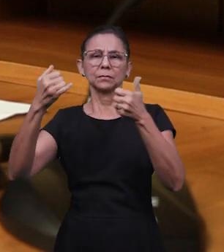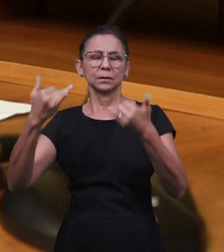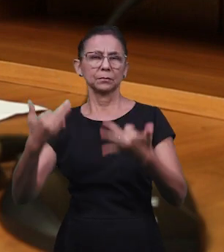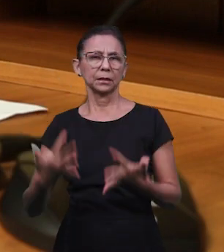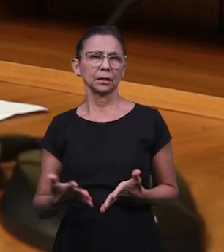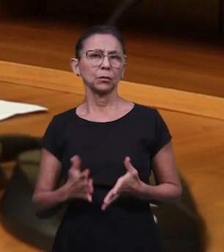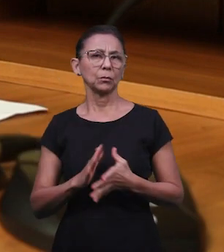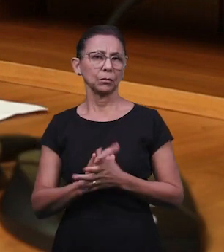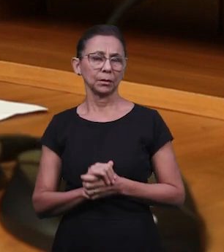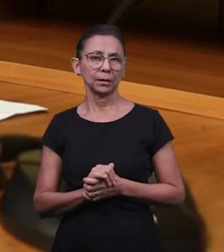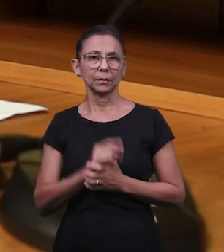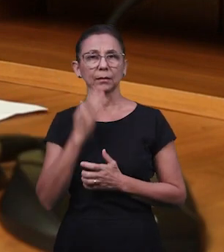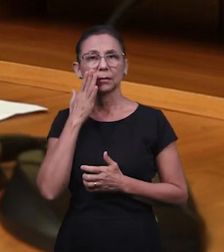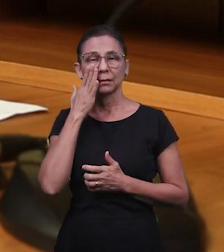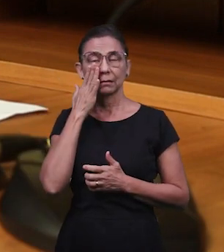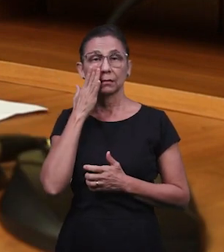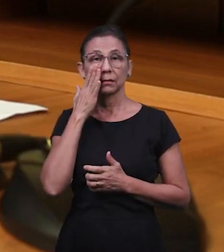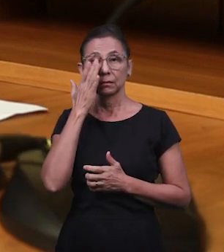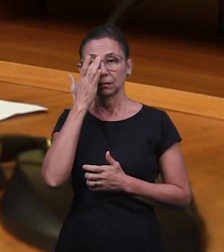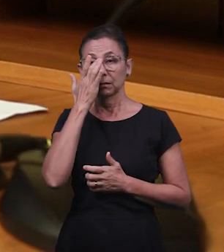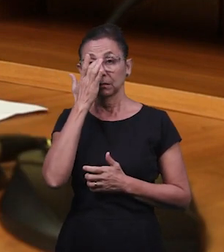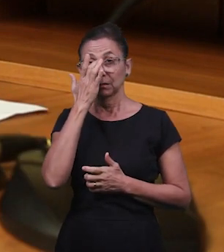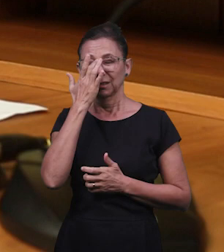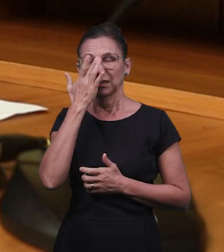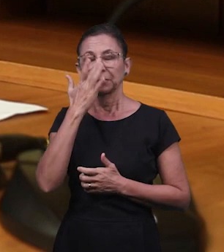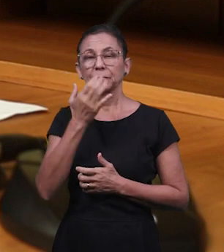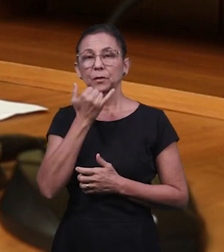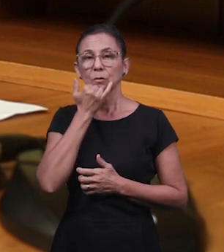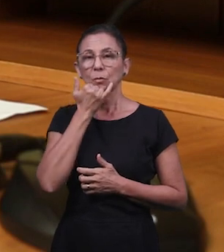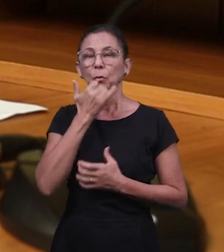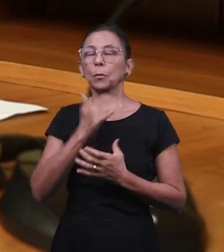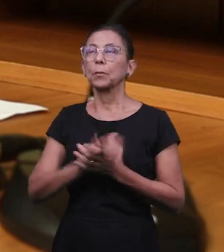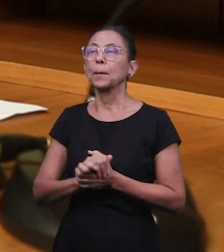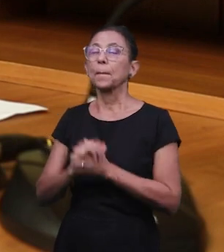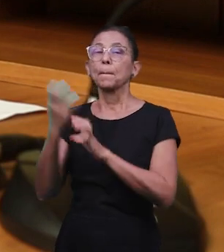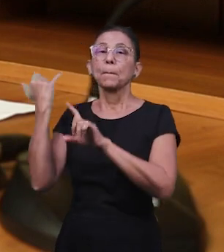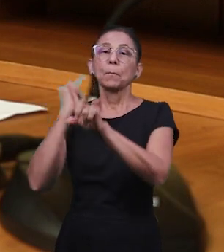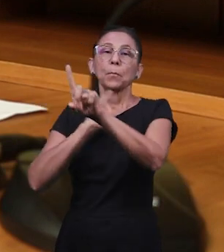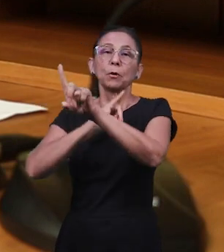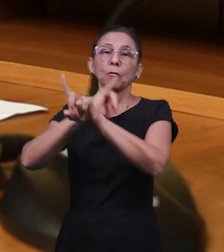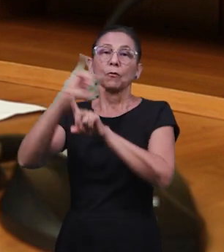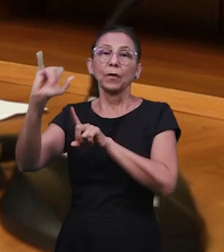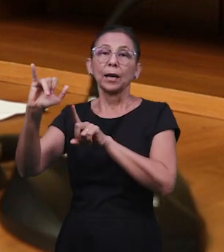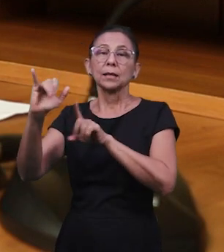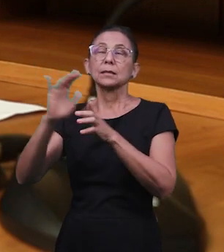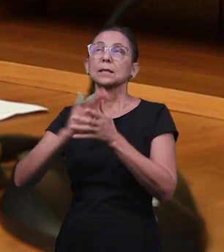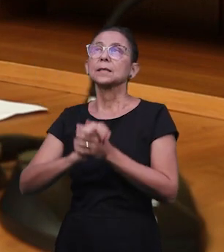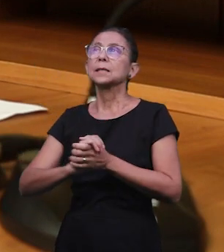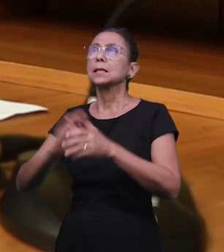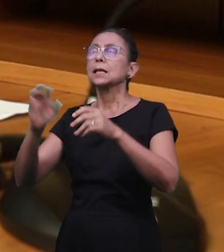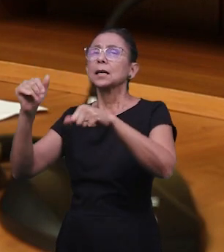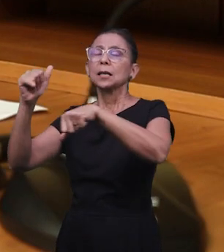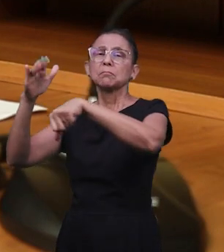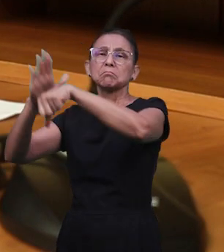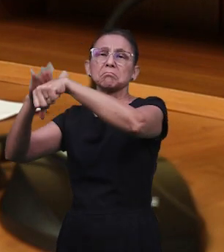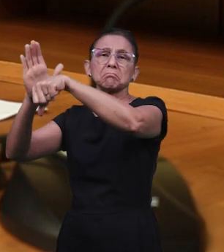de profético. Nós chamamos de profético aquilo que vem da parte de Deus em direção ao homem e que aponta